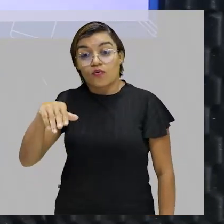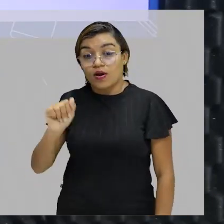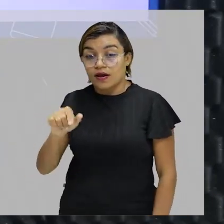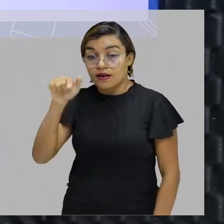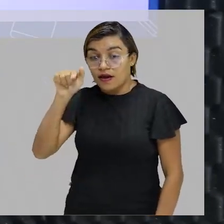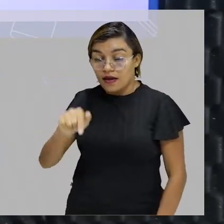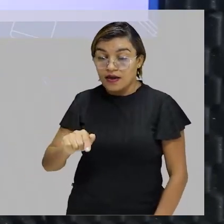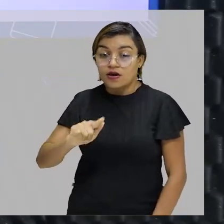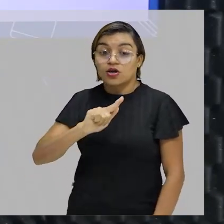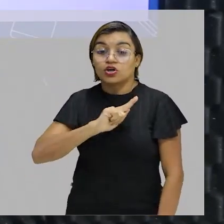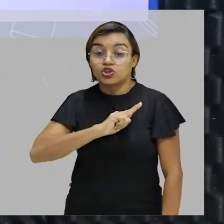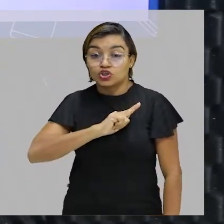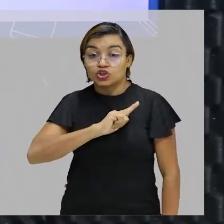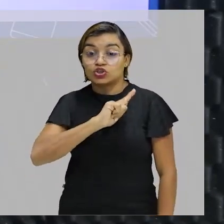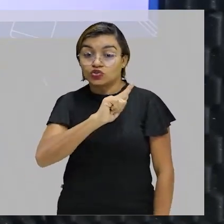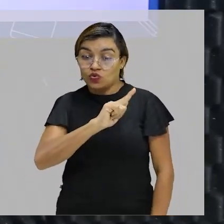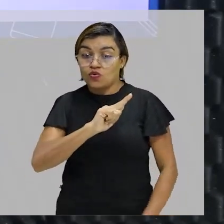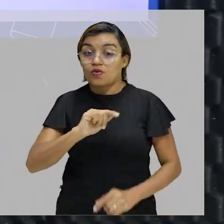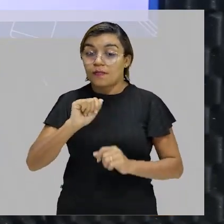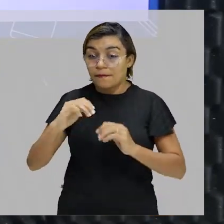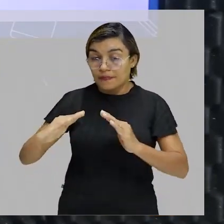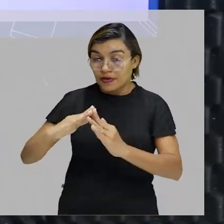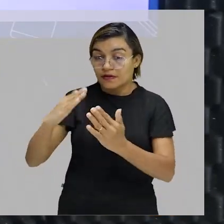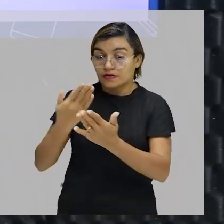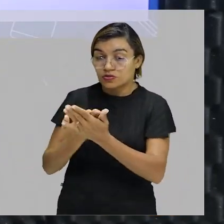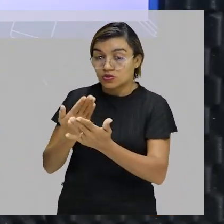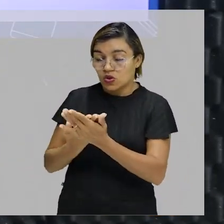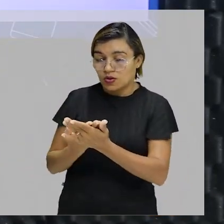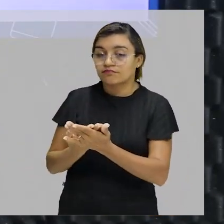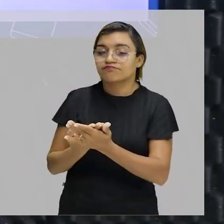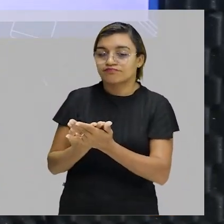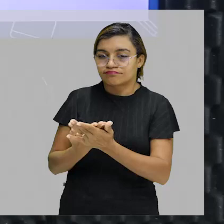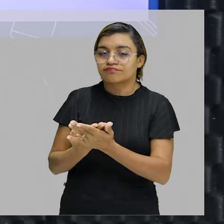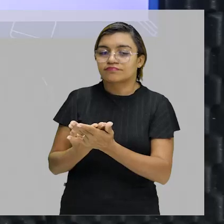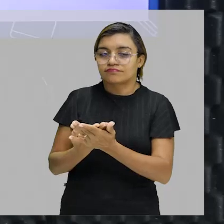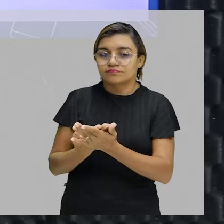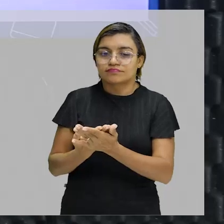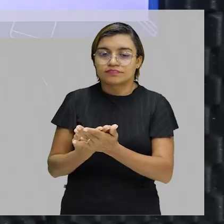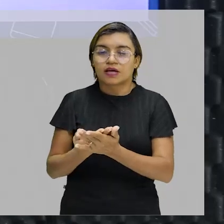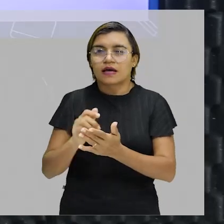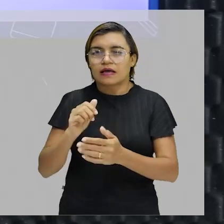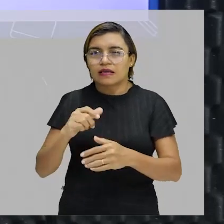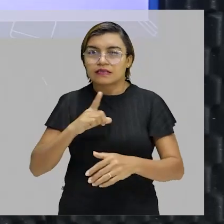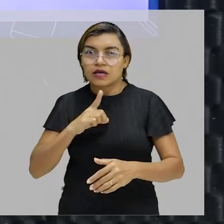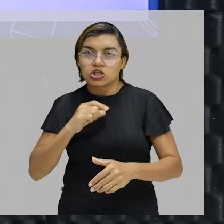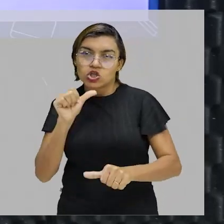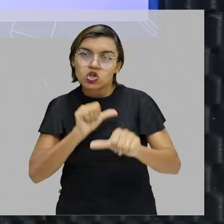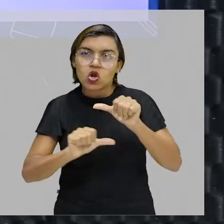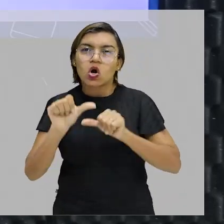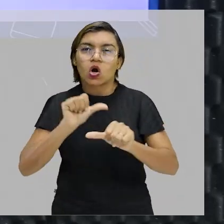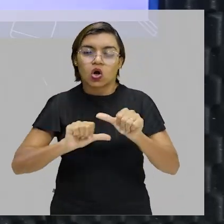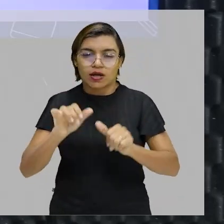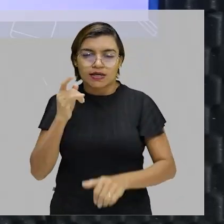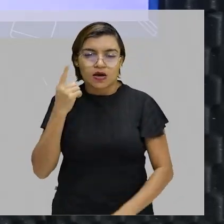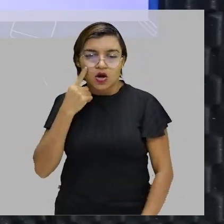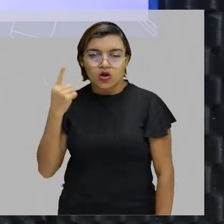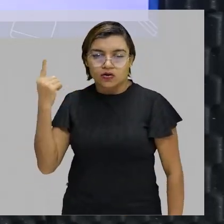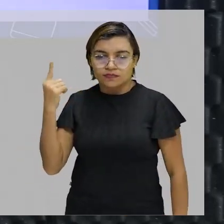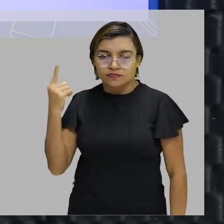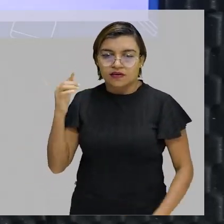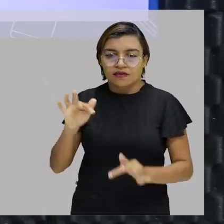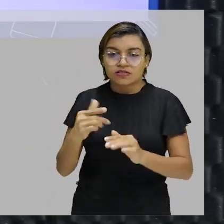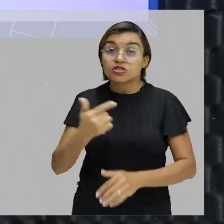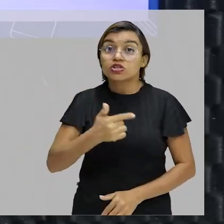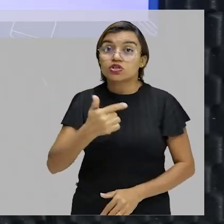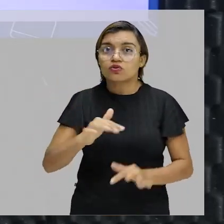Fátima ou será a Ana. Uma vai excluir a outra. Abacaxi ou acerola fazem bem à saúde.